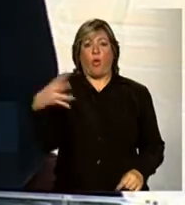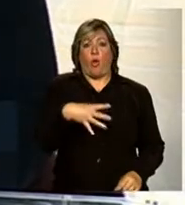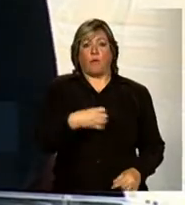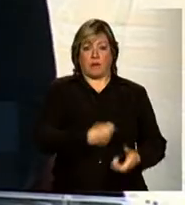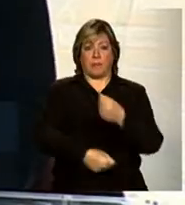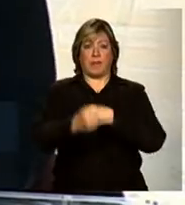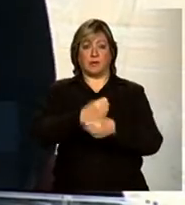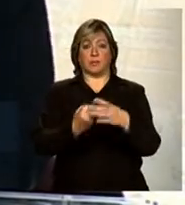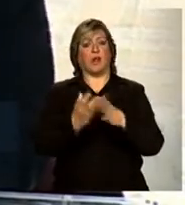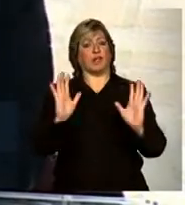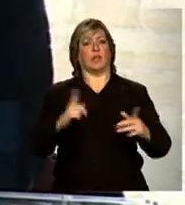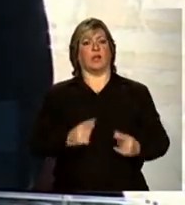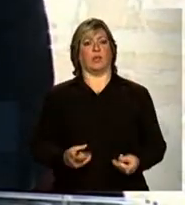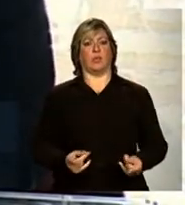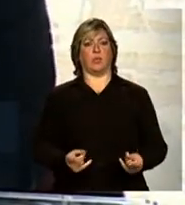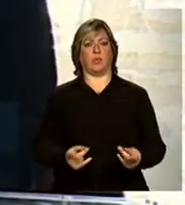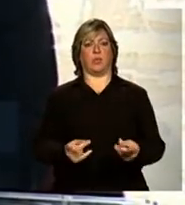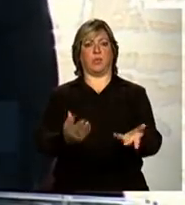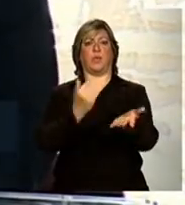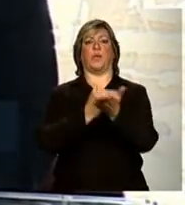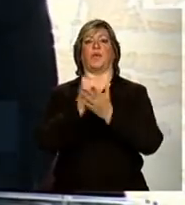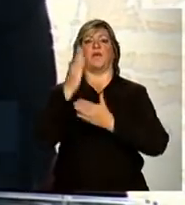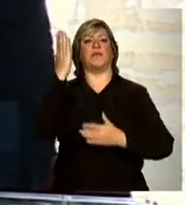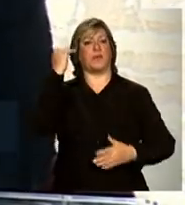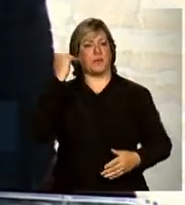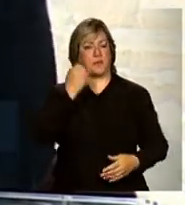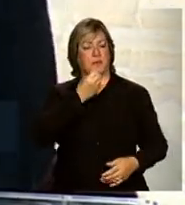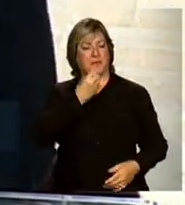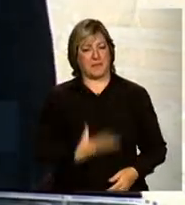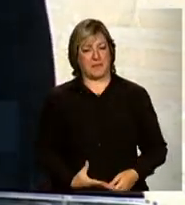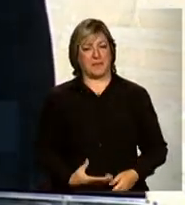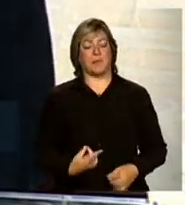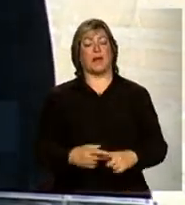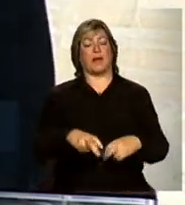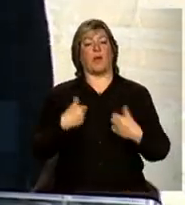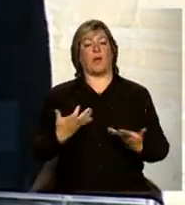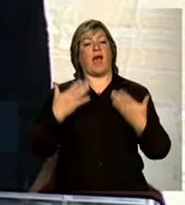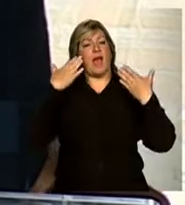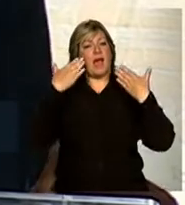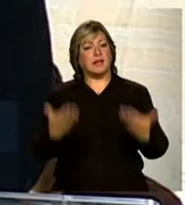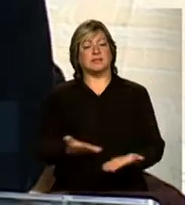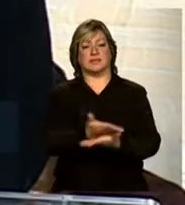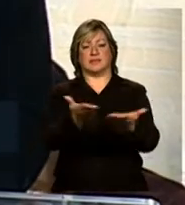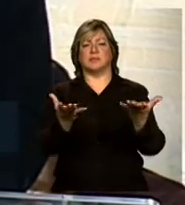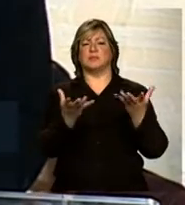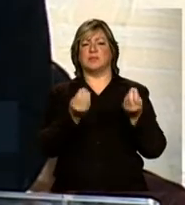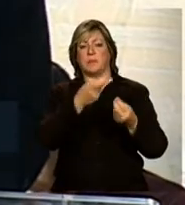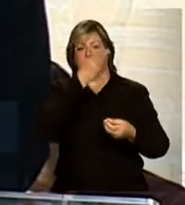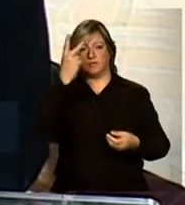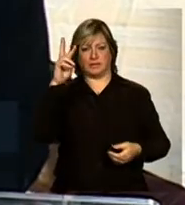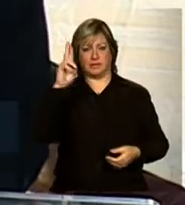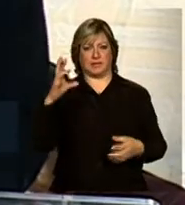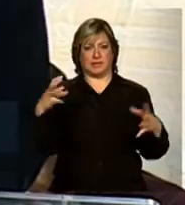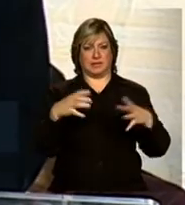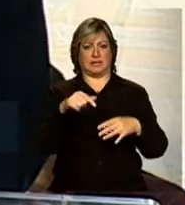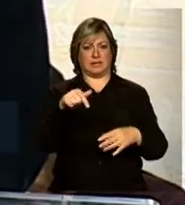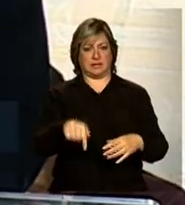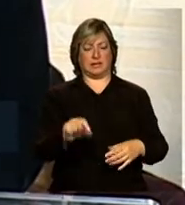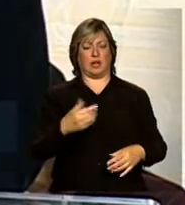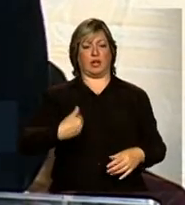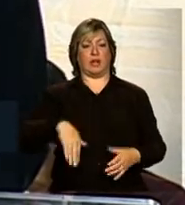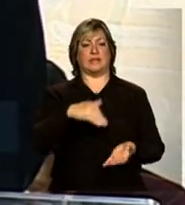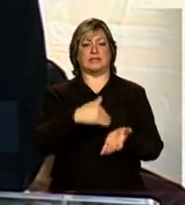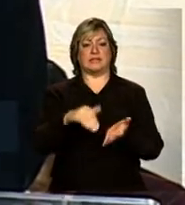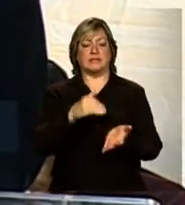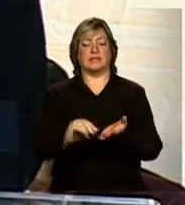mas já é uma grande conquista por isso que eu quero agradecer muito os representantes aqui nosso da